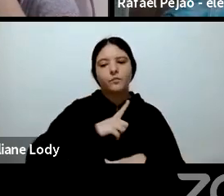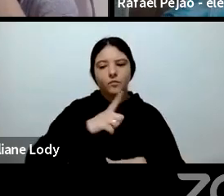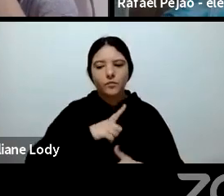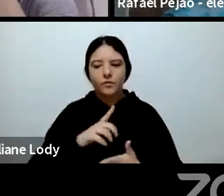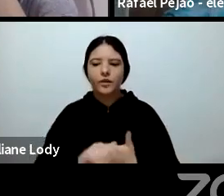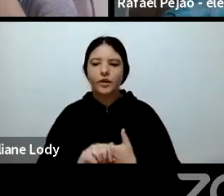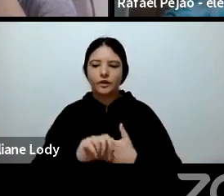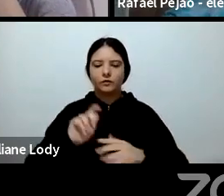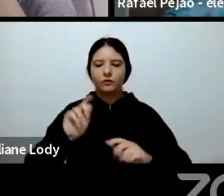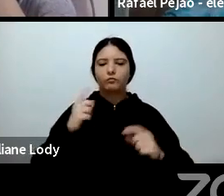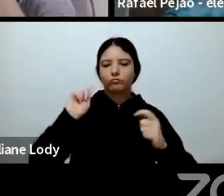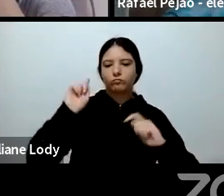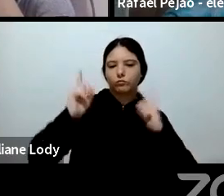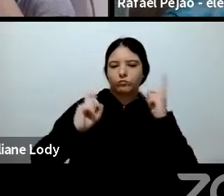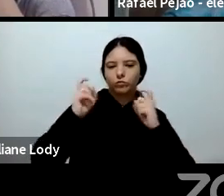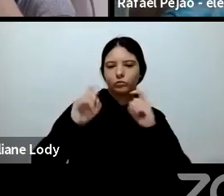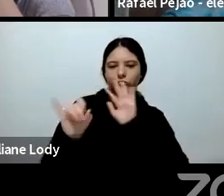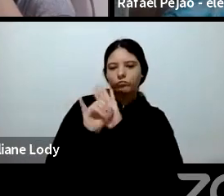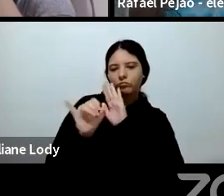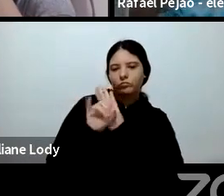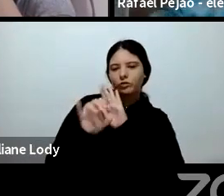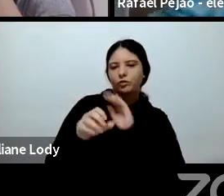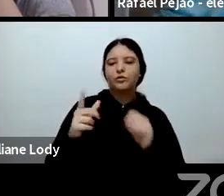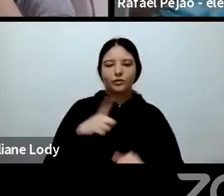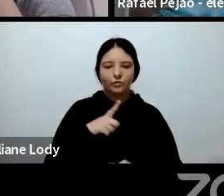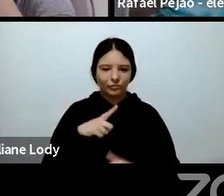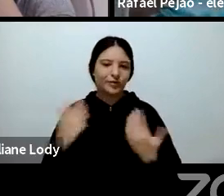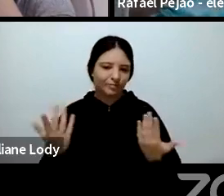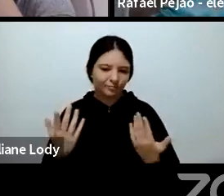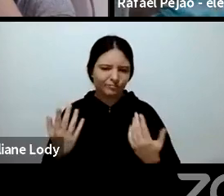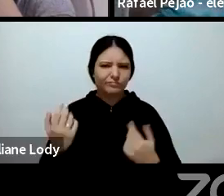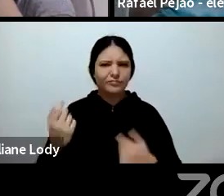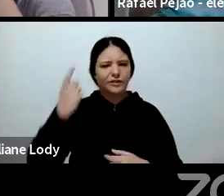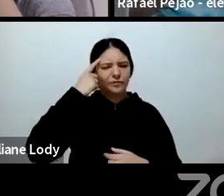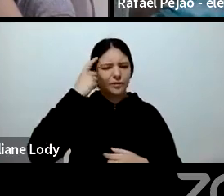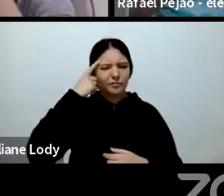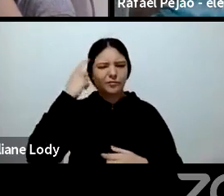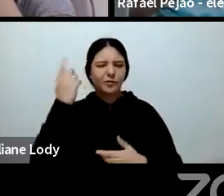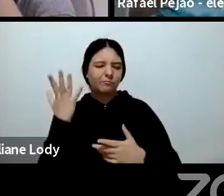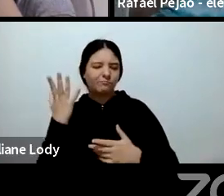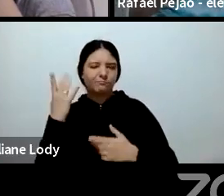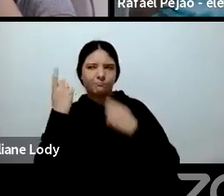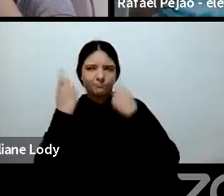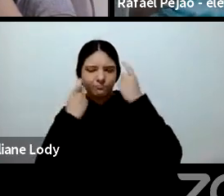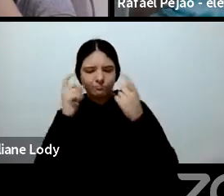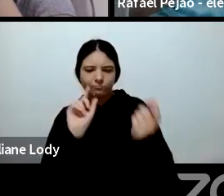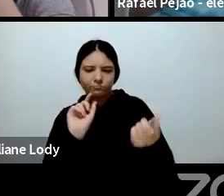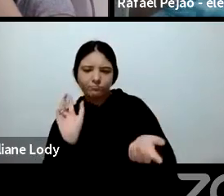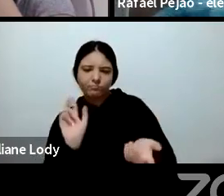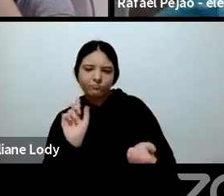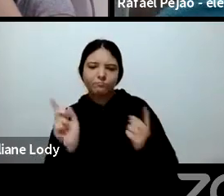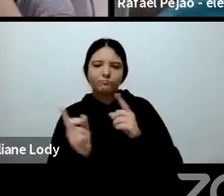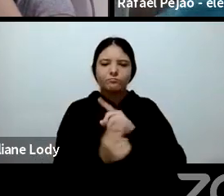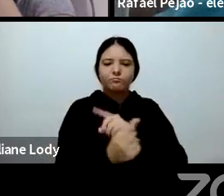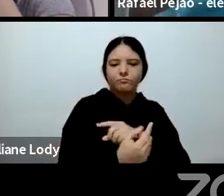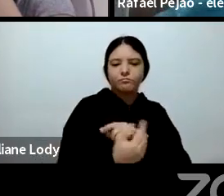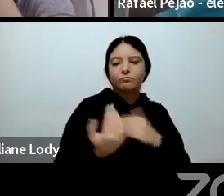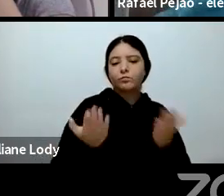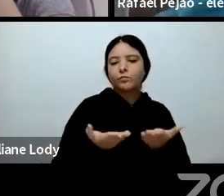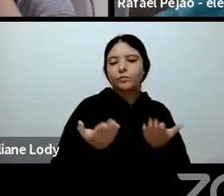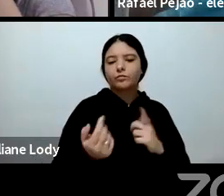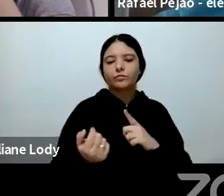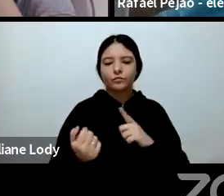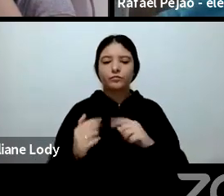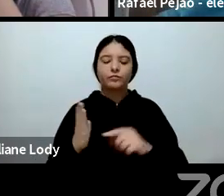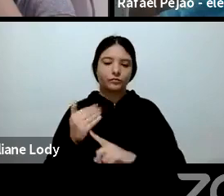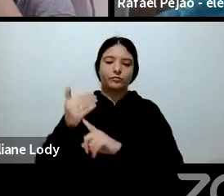gestos icônicos. Então, a preocupação dela era muito com essa transição, né? E hoje em dia a gente vê muito isso também com as